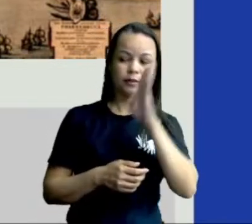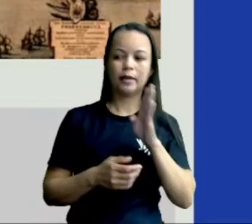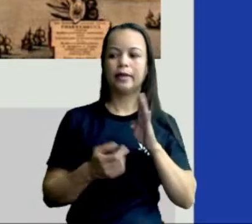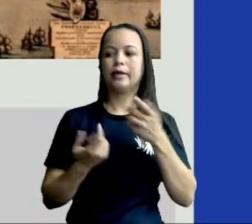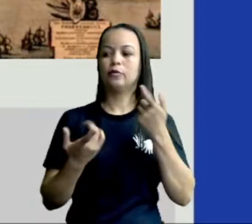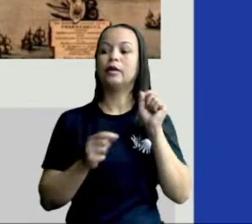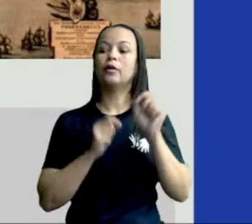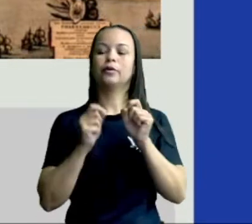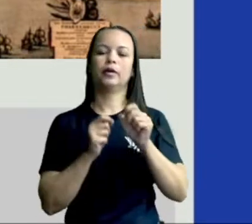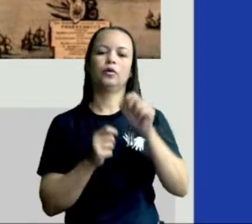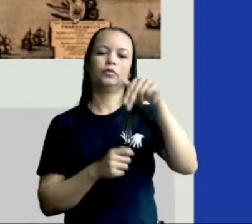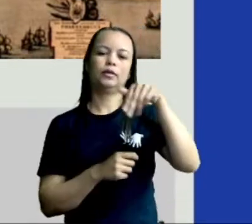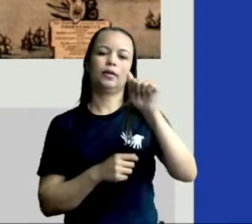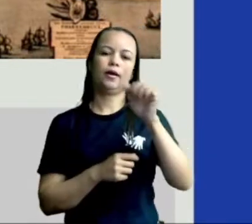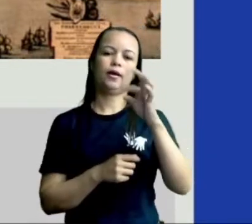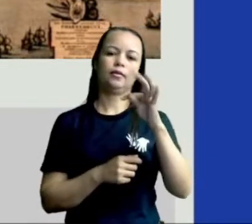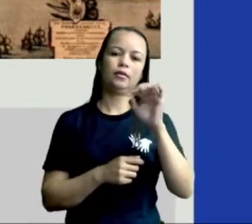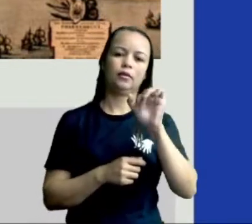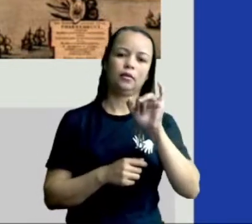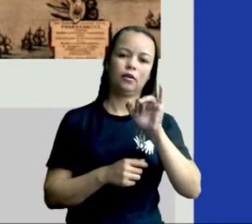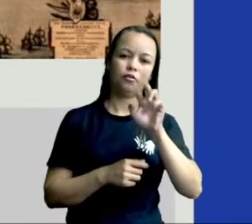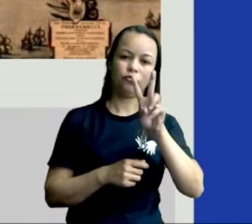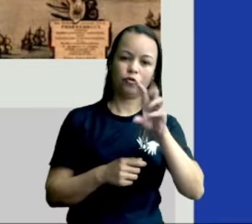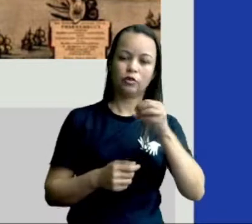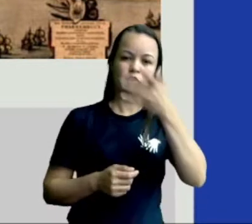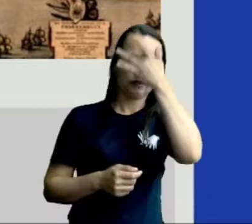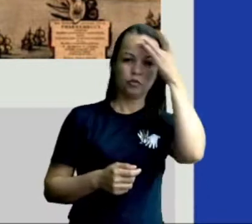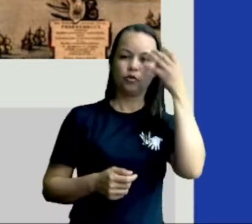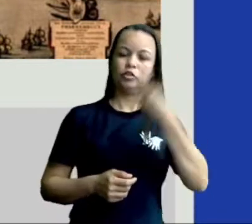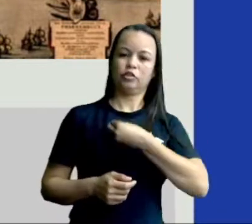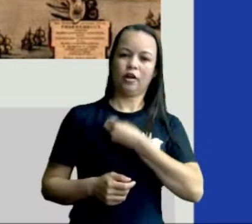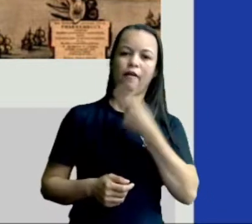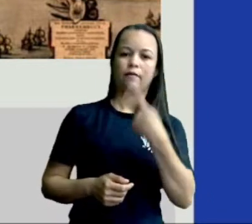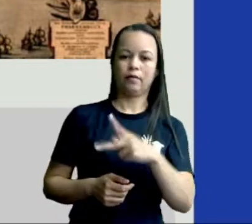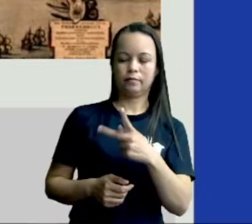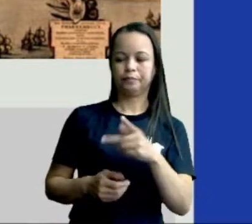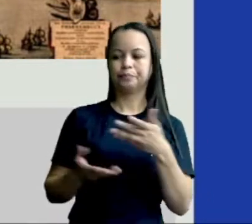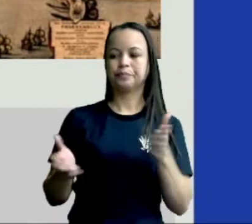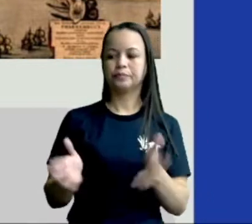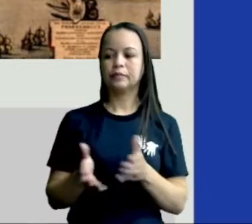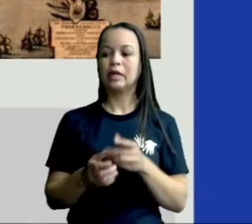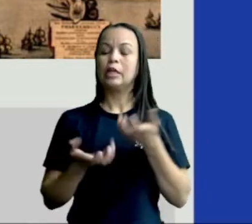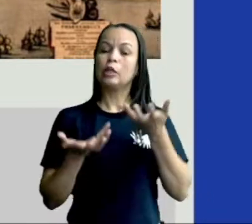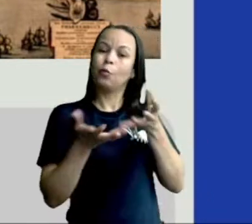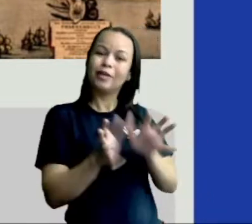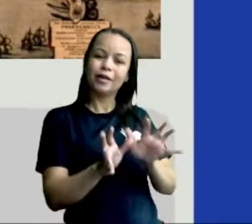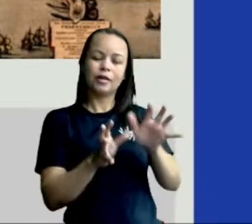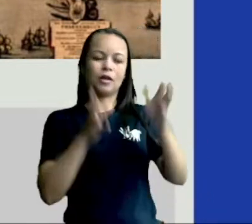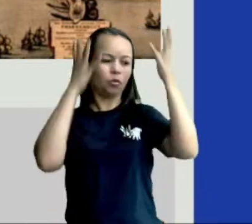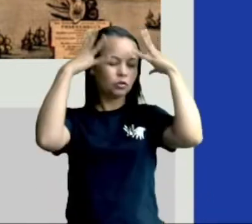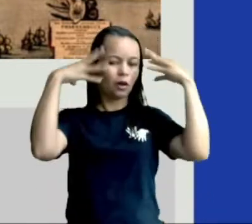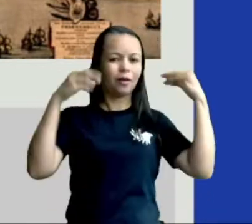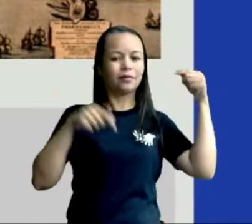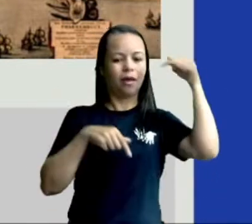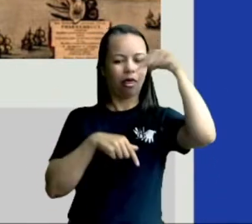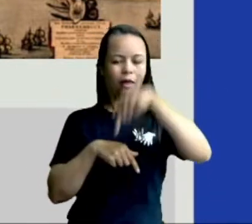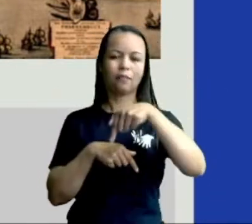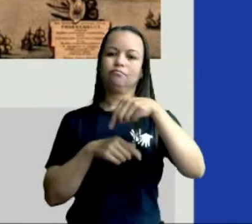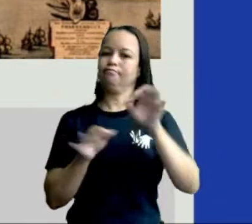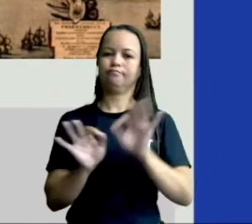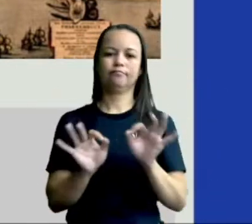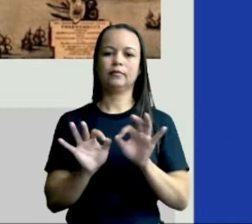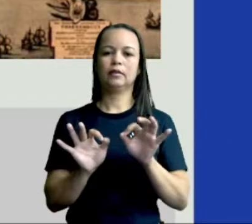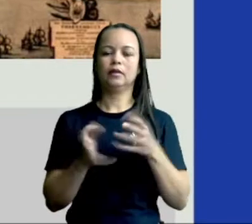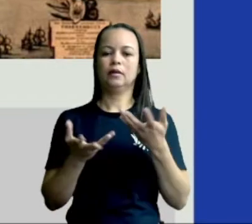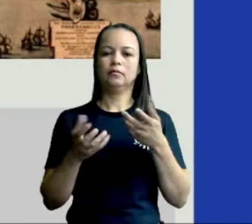desde o início, não queriam esses invasores, não queriam os holandeses aqui, certo? através de um sistema bem estabelecido de guerrilhas